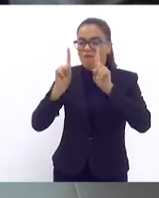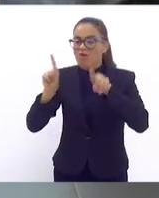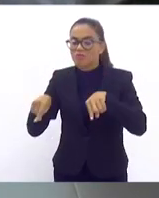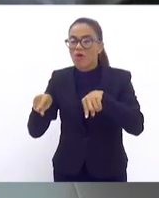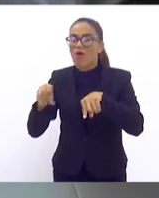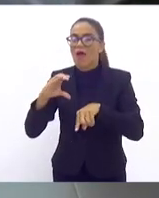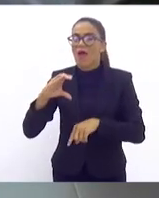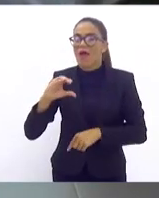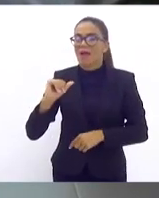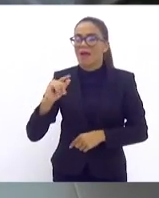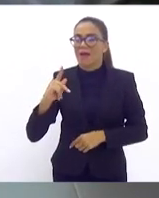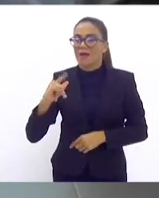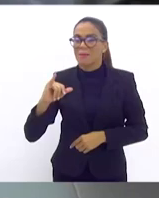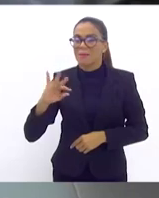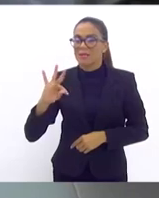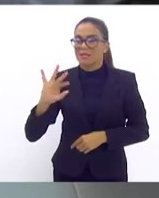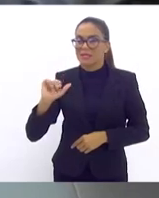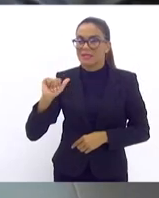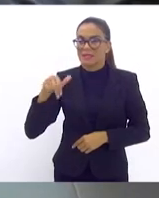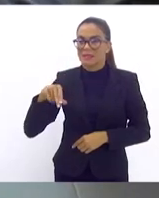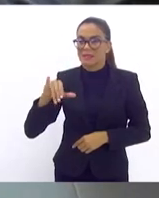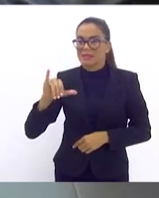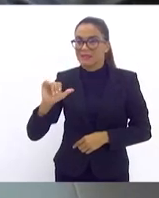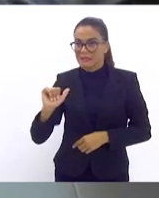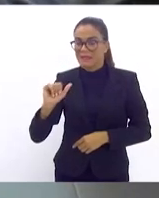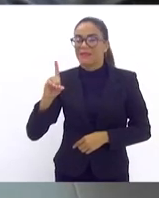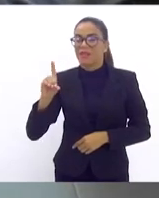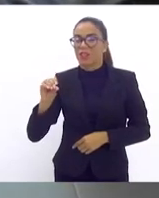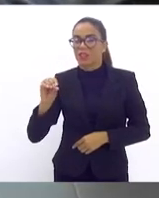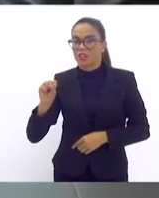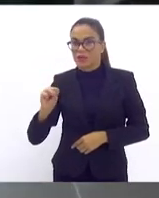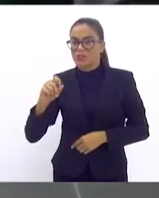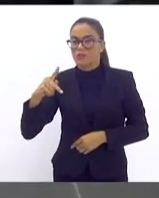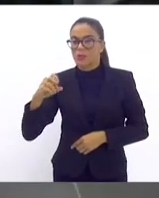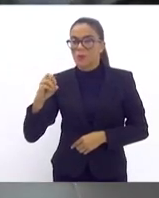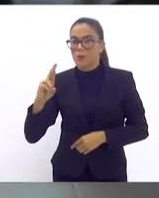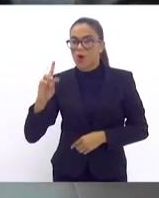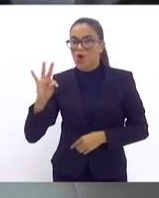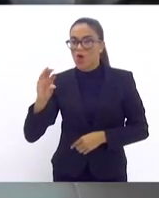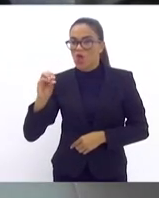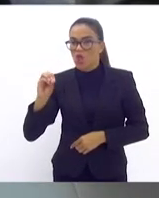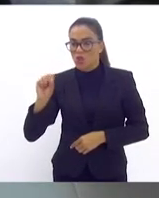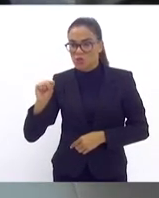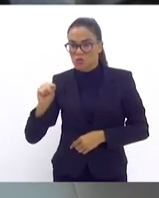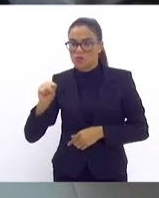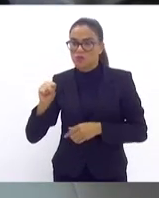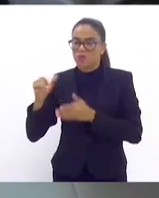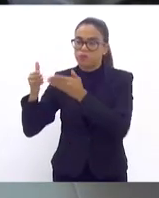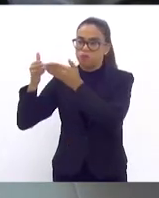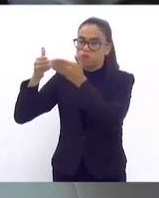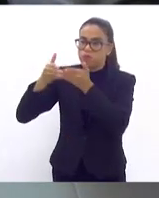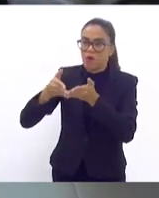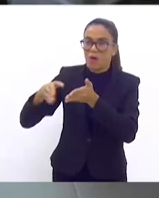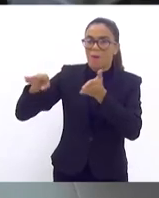dos portos. Quando aquele navio desgarrou e